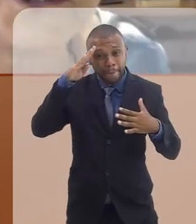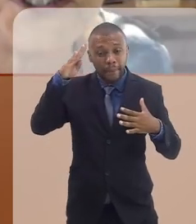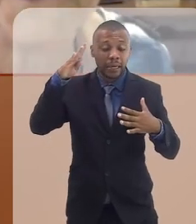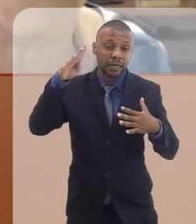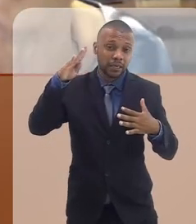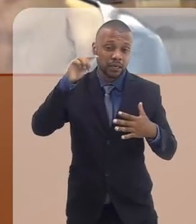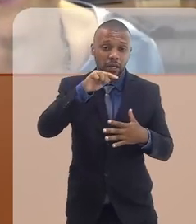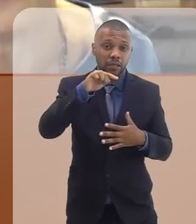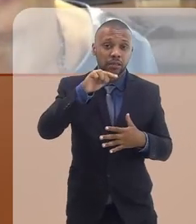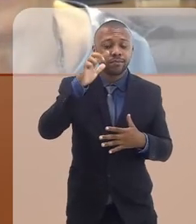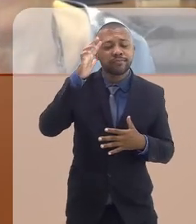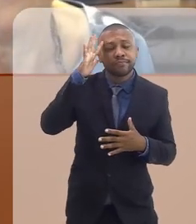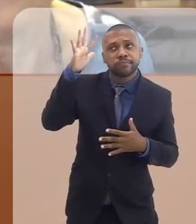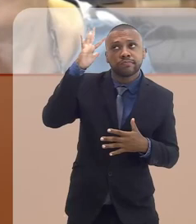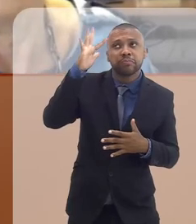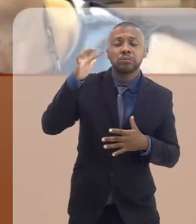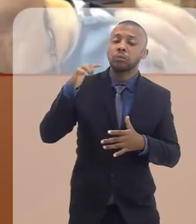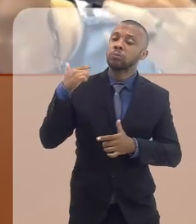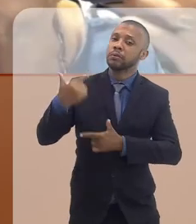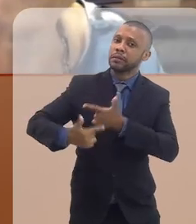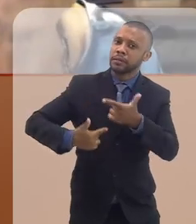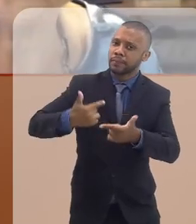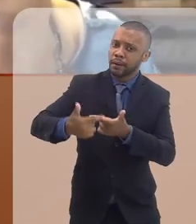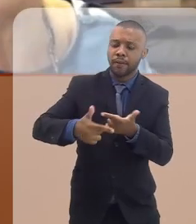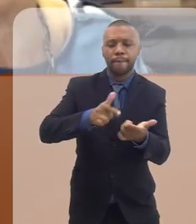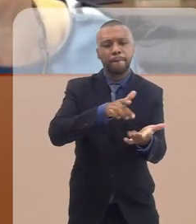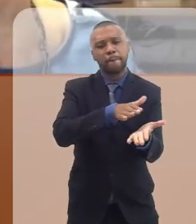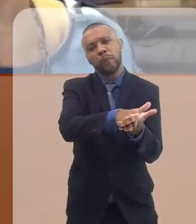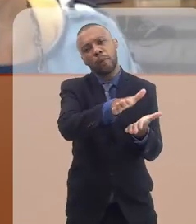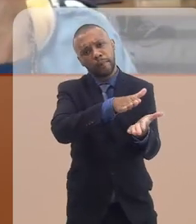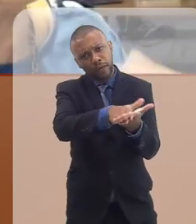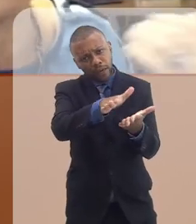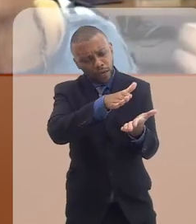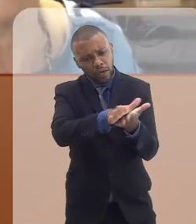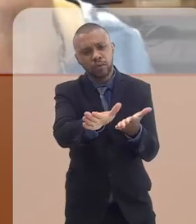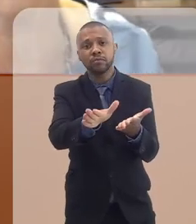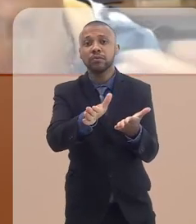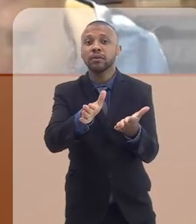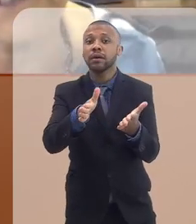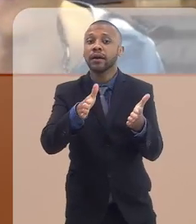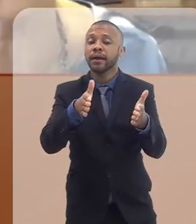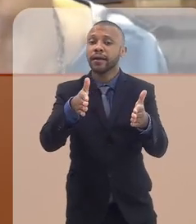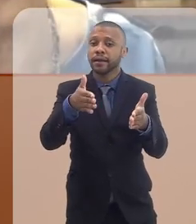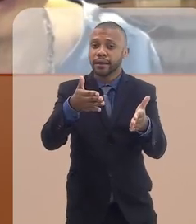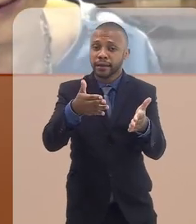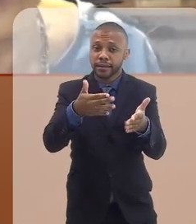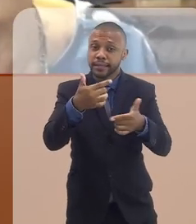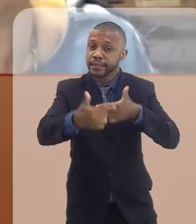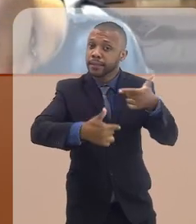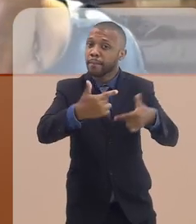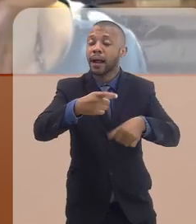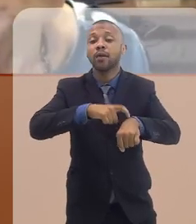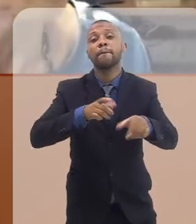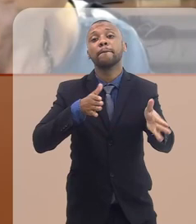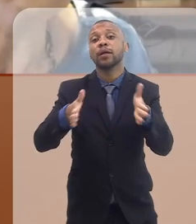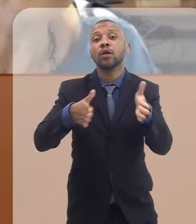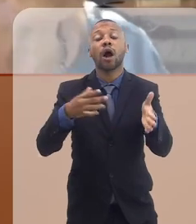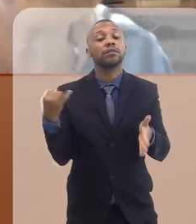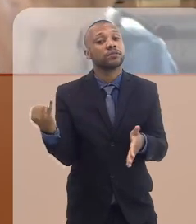muito mais projeção do que eu, publicando em periódicos ainda mais relevantes do que os